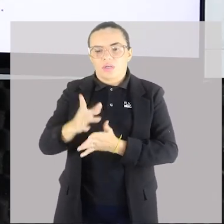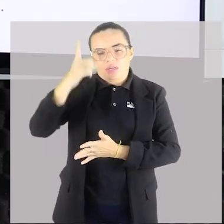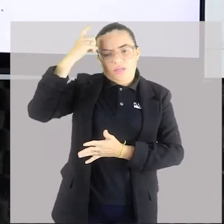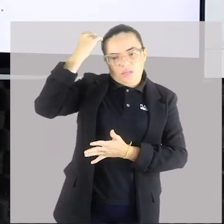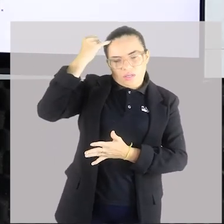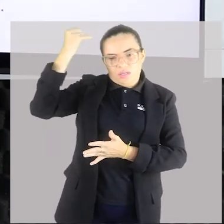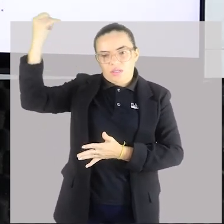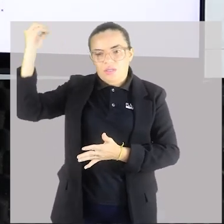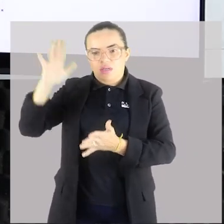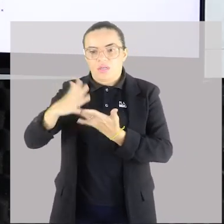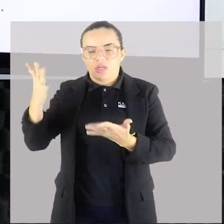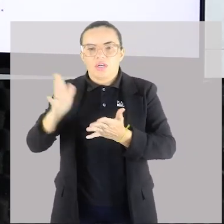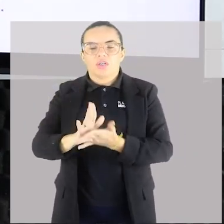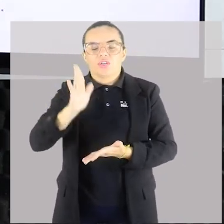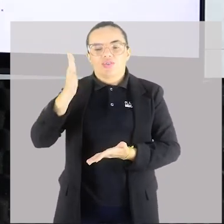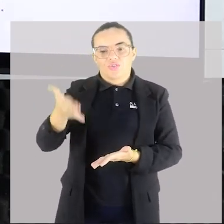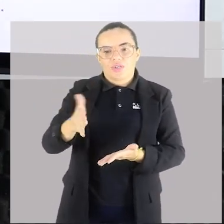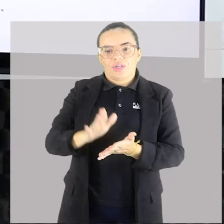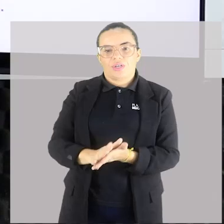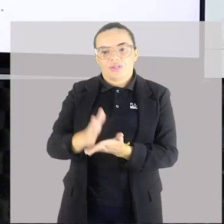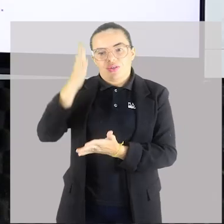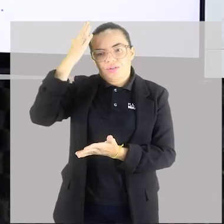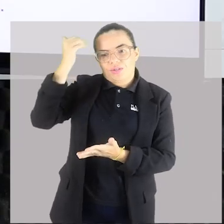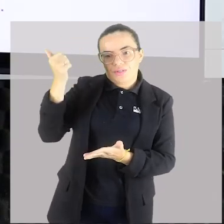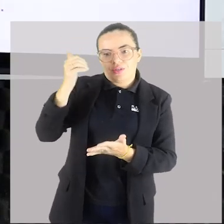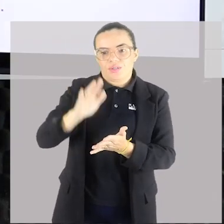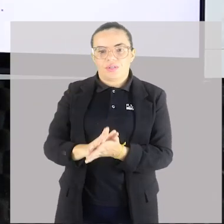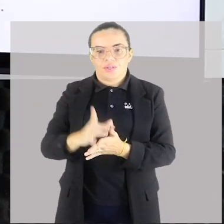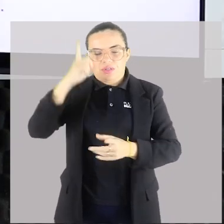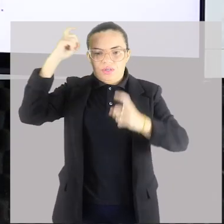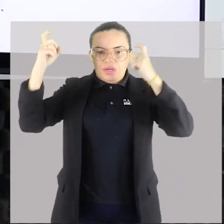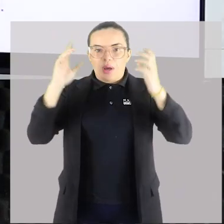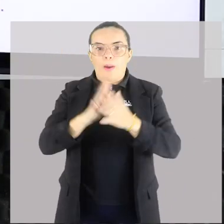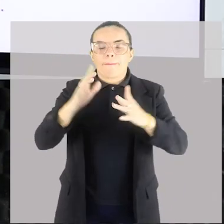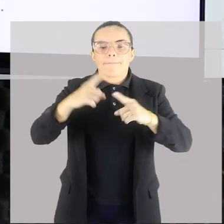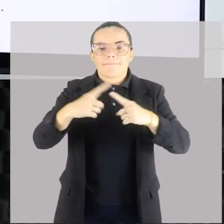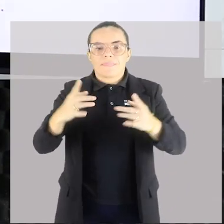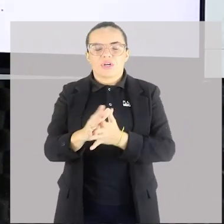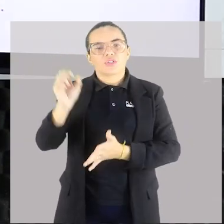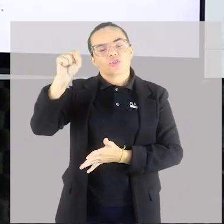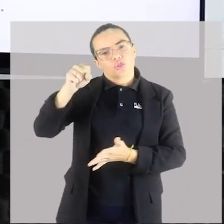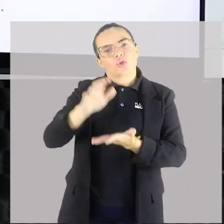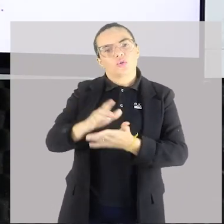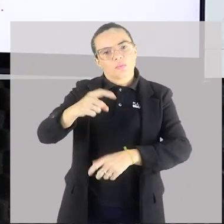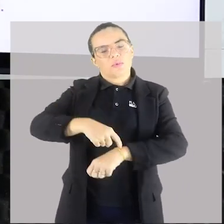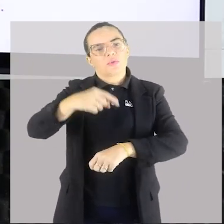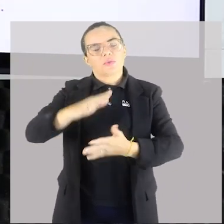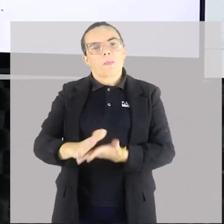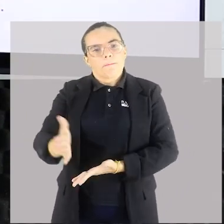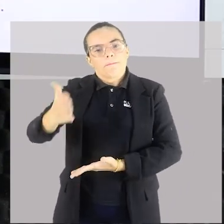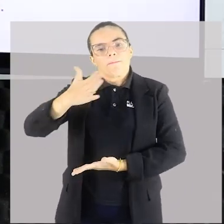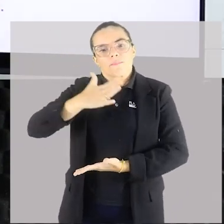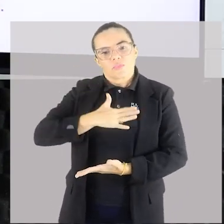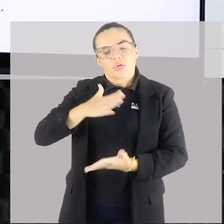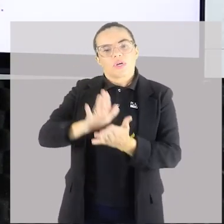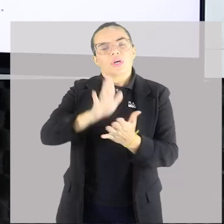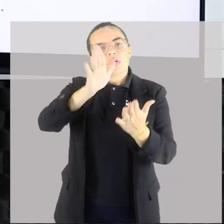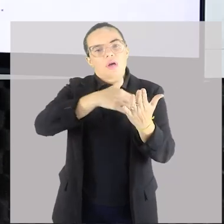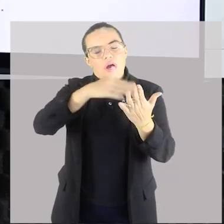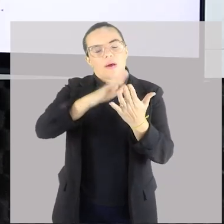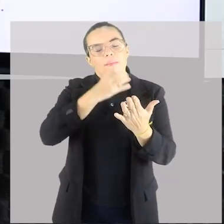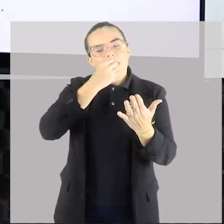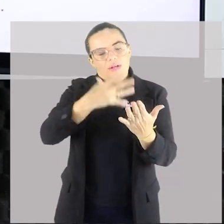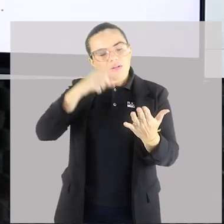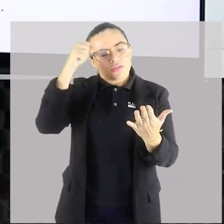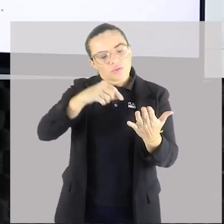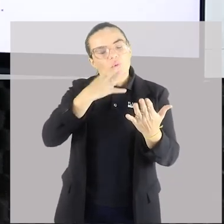de o que a gente chama de uma gestalt, o interno, né? O momento teu. Se eu estou bem, a tela vai sair de um jeito. Se eu estou mal